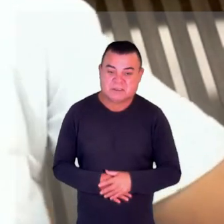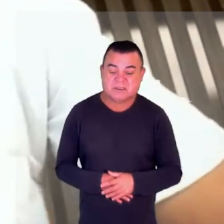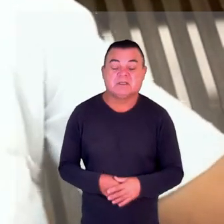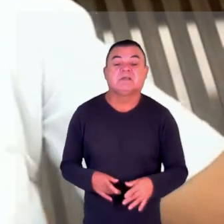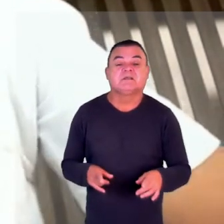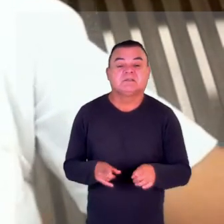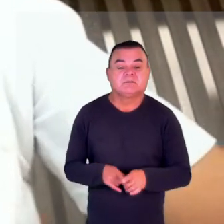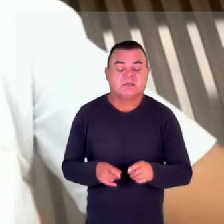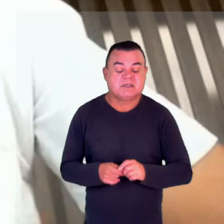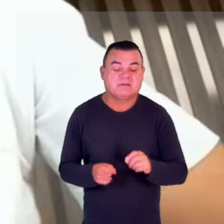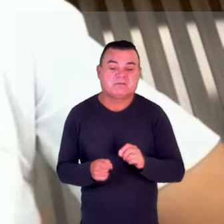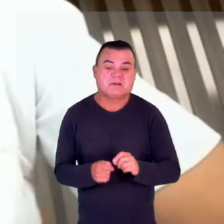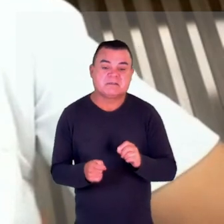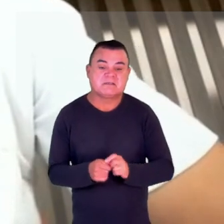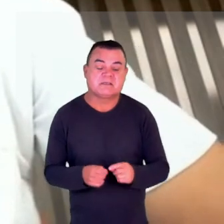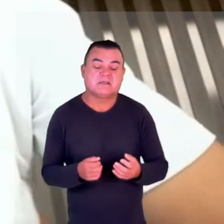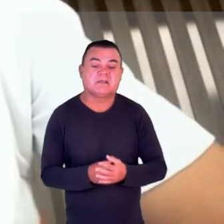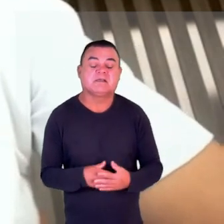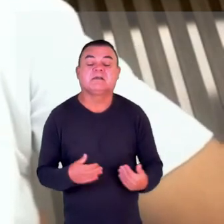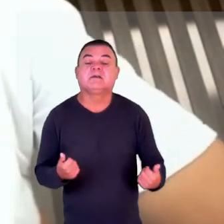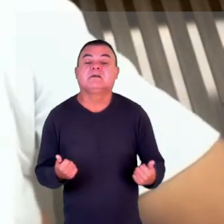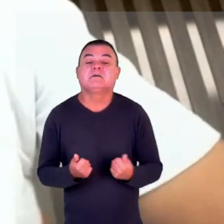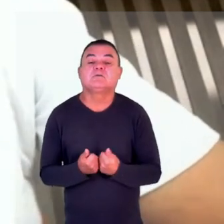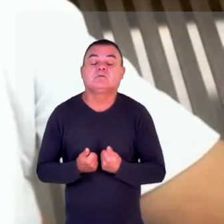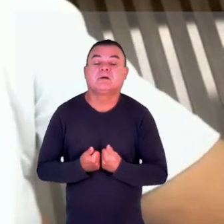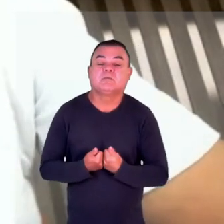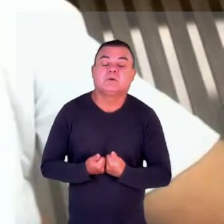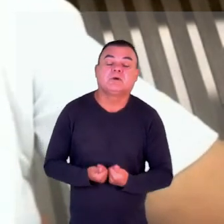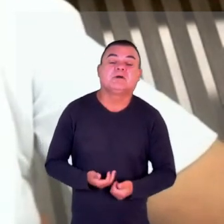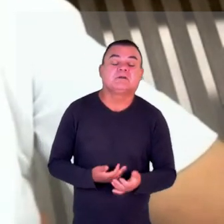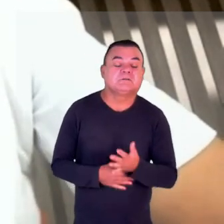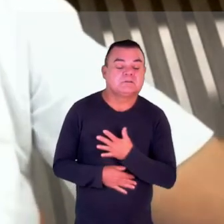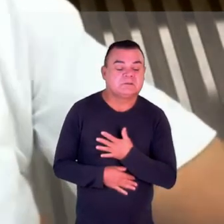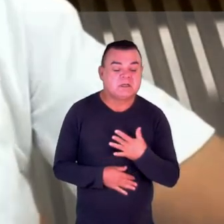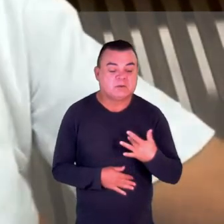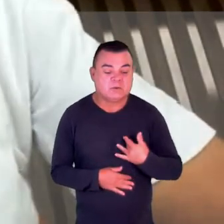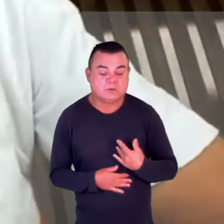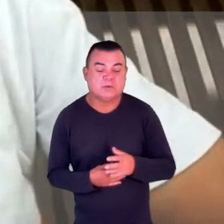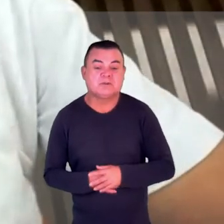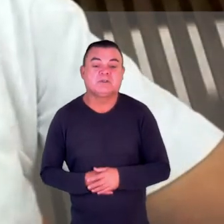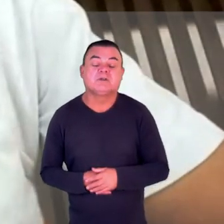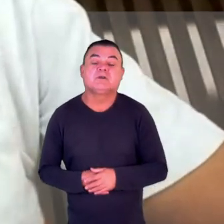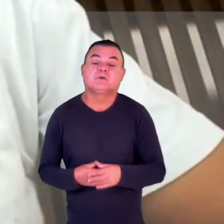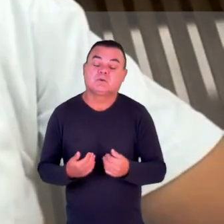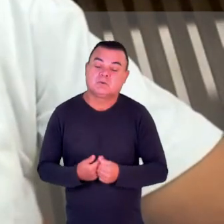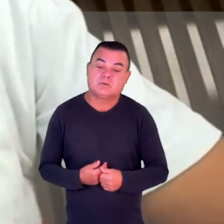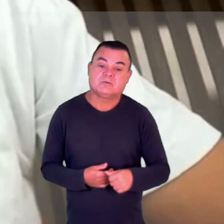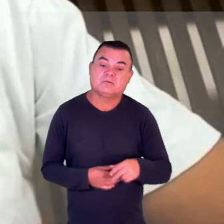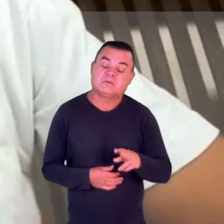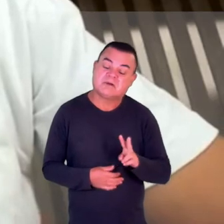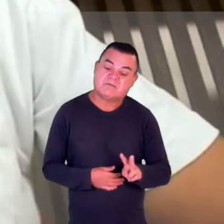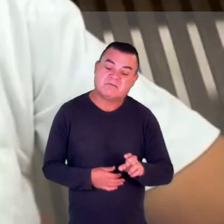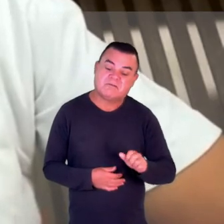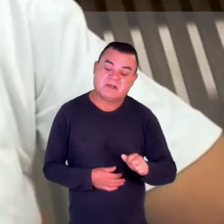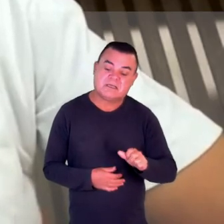fazê-las locais local apropriado em vasilhames apropriado e que nós possamos num futuro bem próximo eh ver